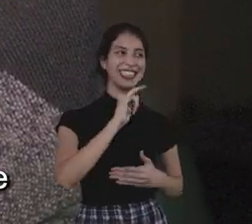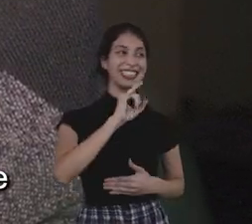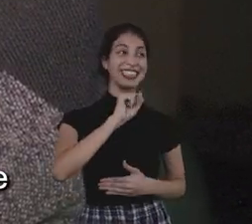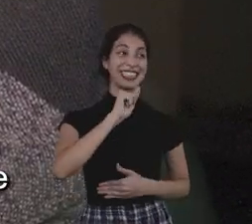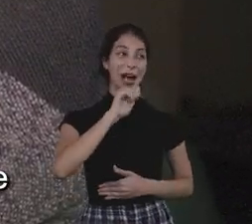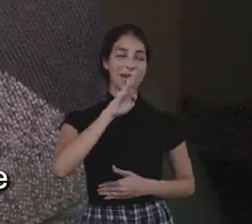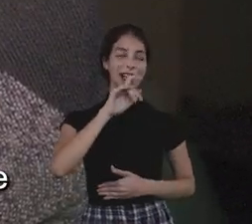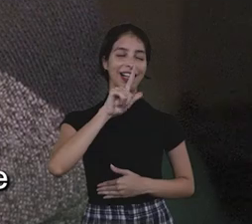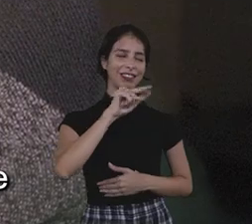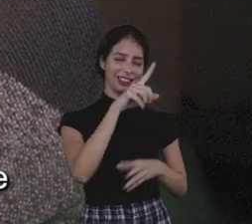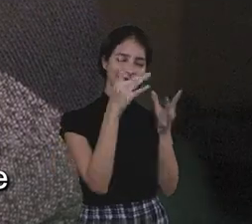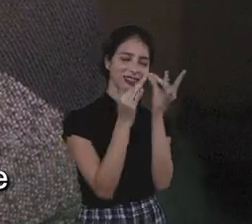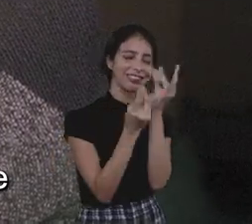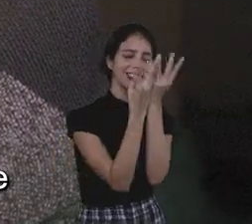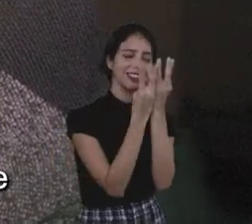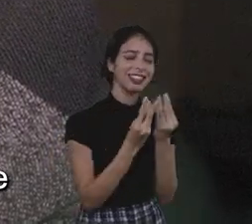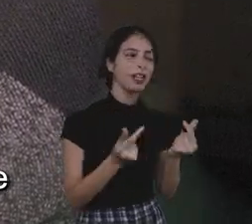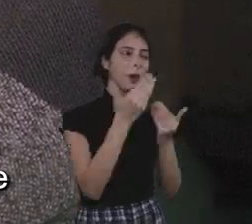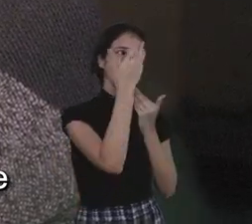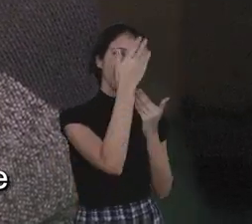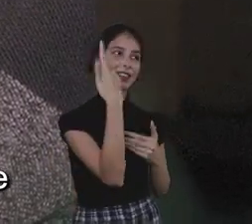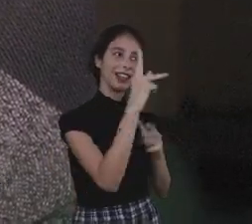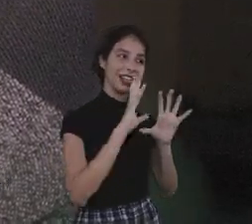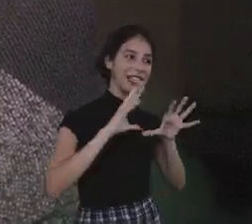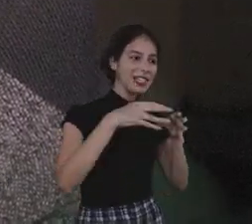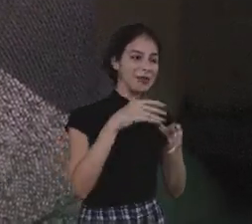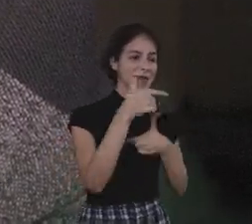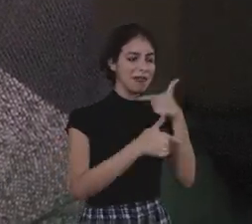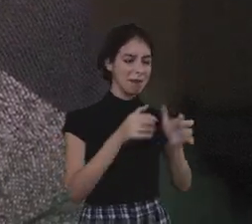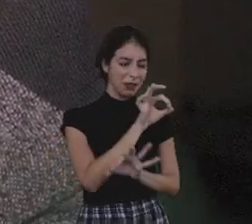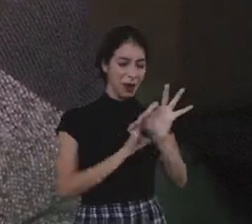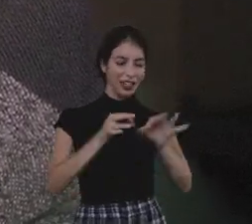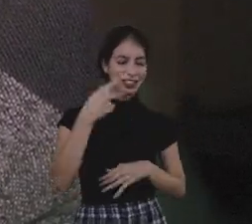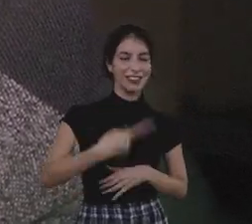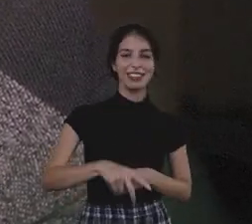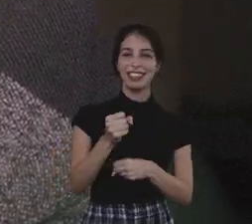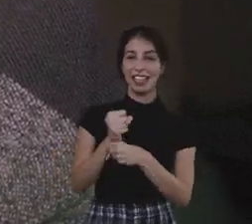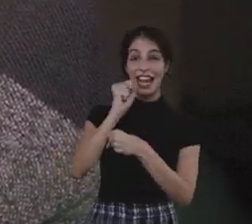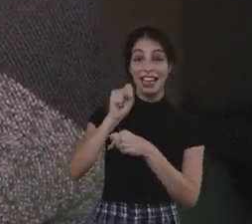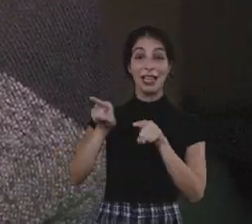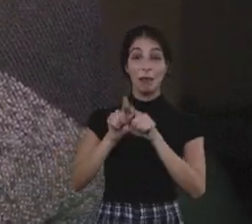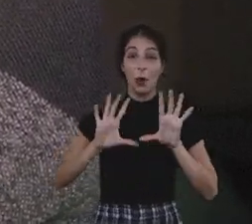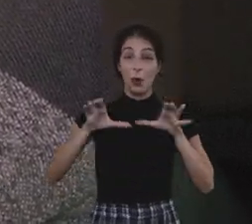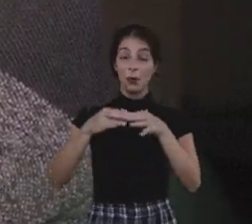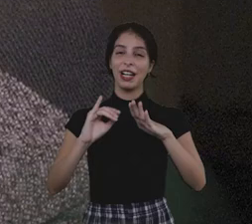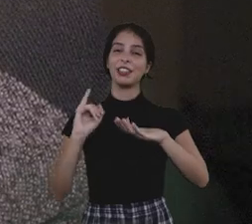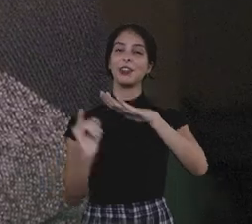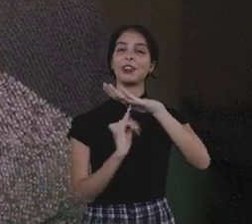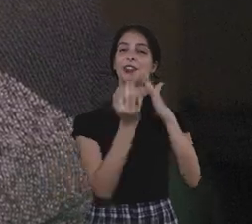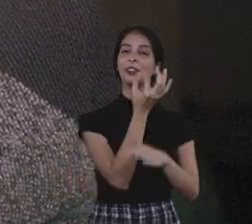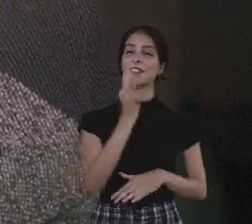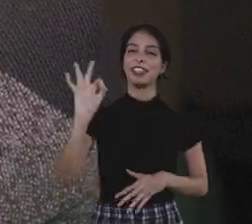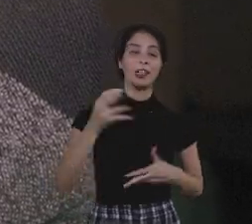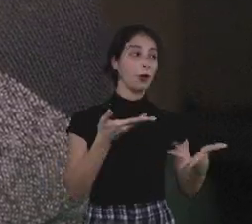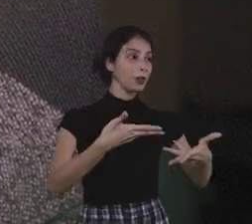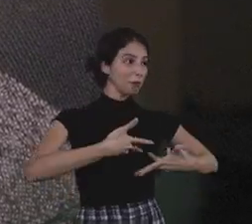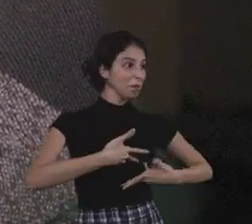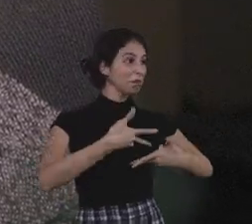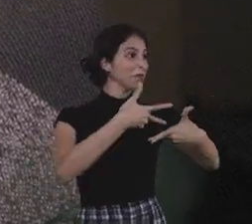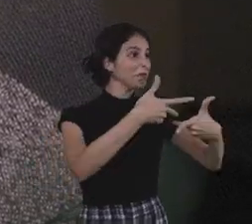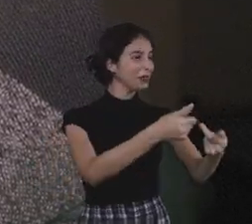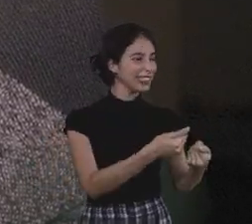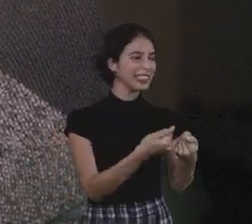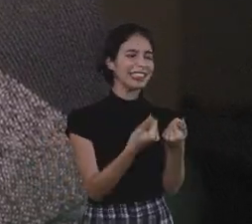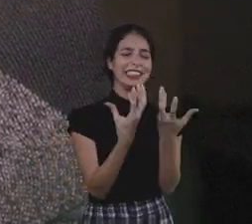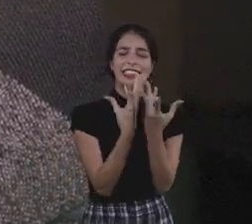Isabela você é uma delicadeza obrigado a toda a equipe do podcast a toda a comunidade do ifs que me recebe hoje de